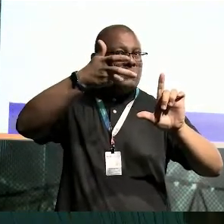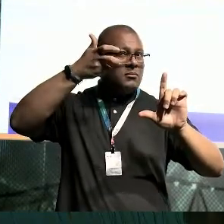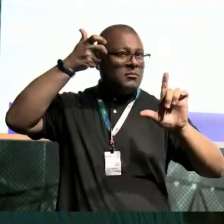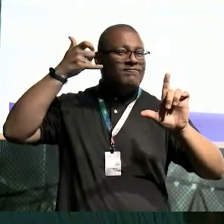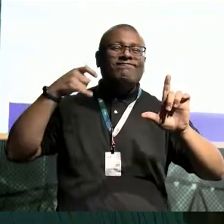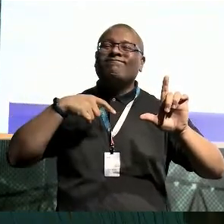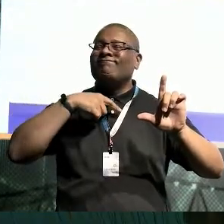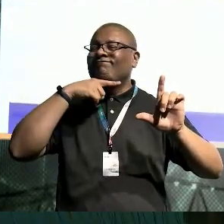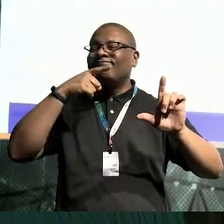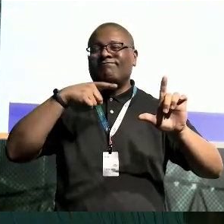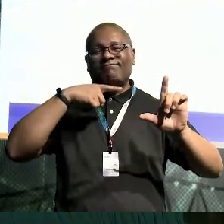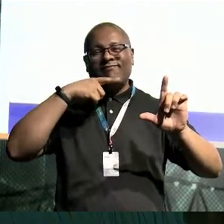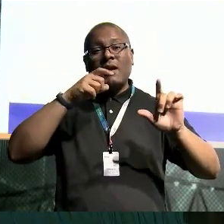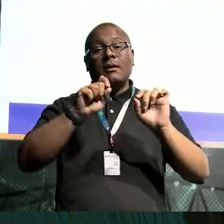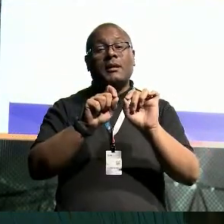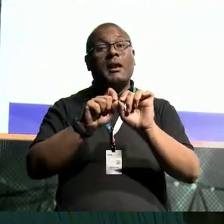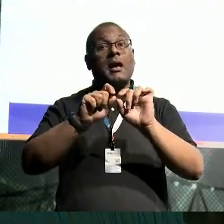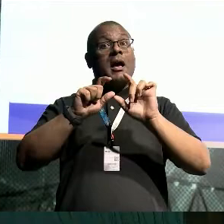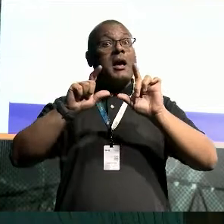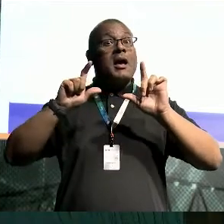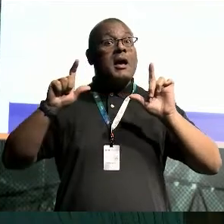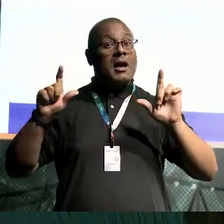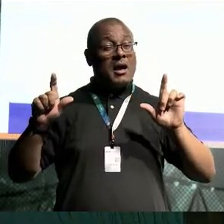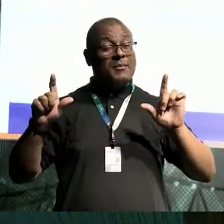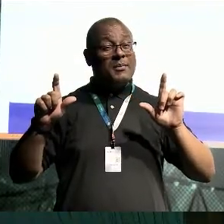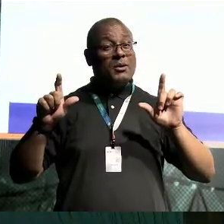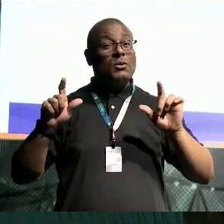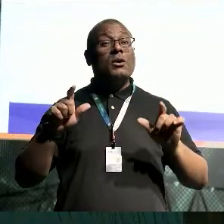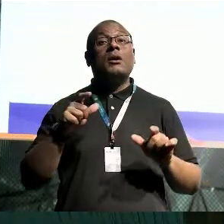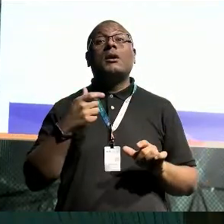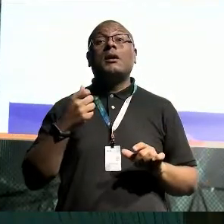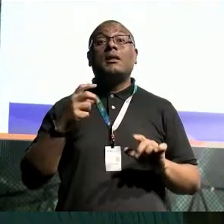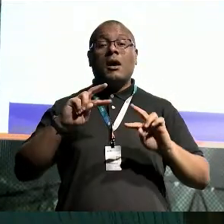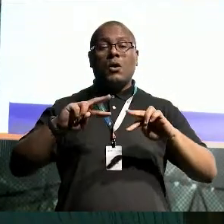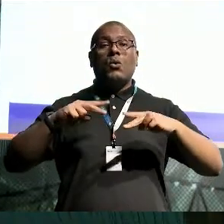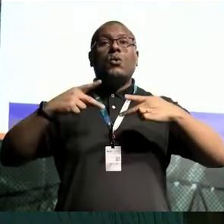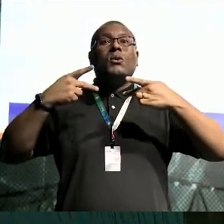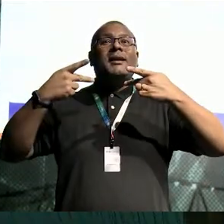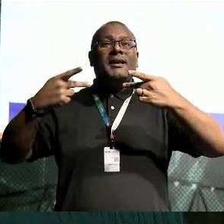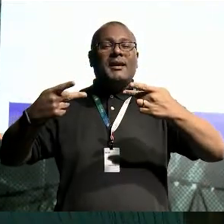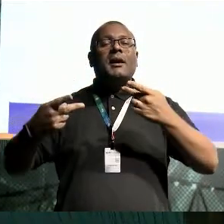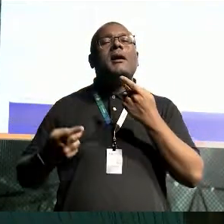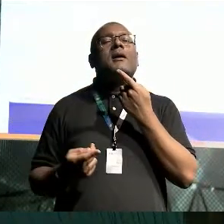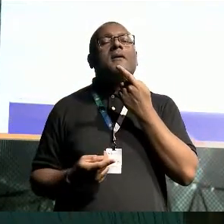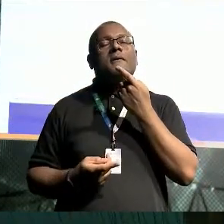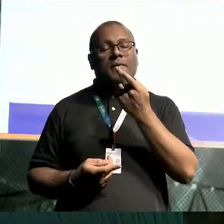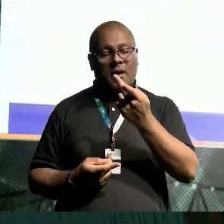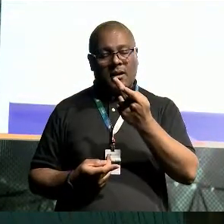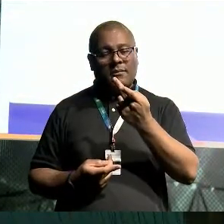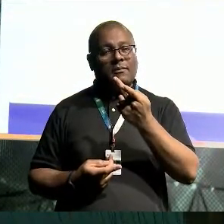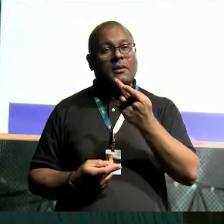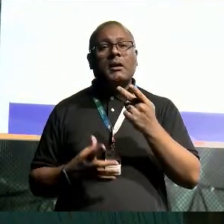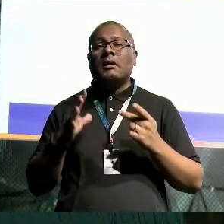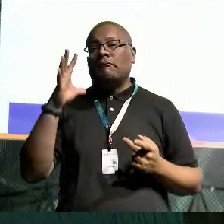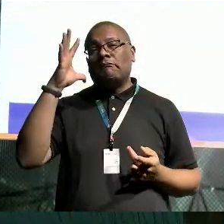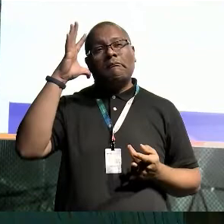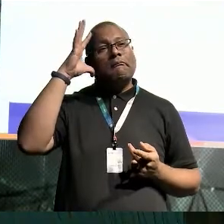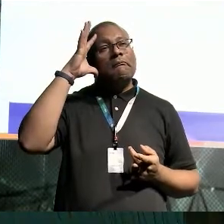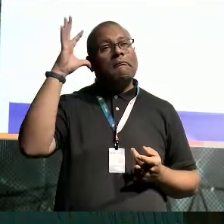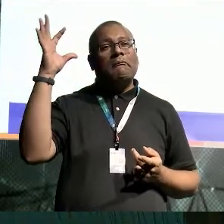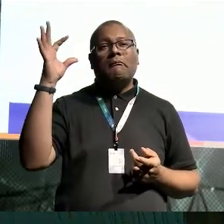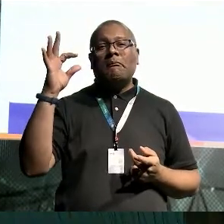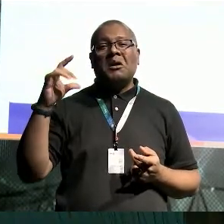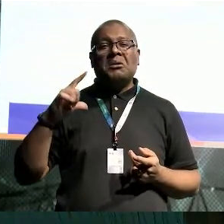Por isso que ele me abre uma tela e ele me dá um link que ele fala assim para você, não entendi por